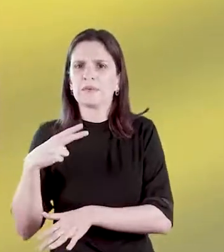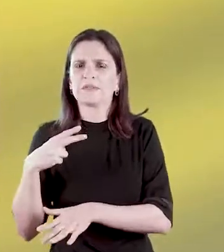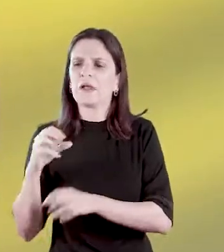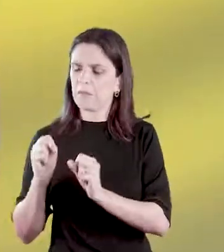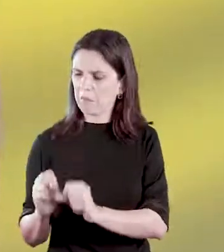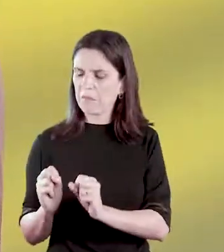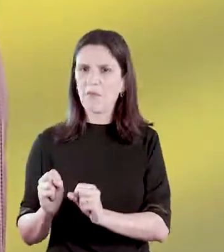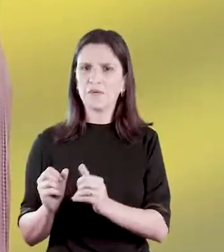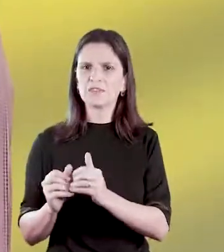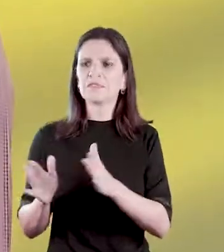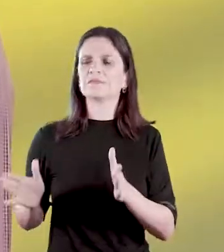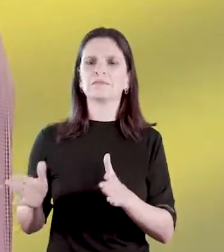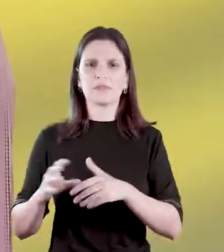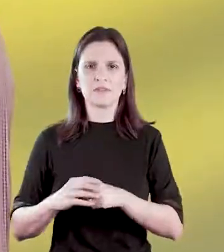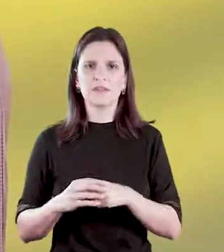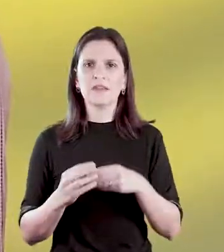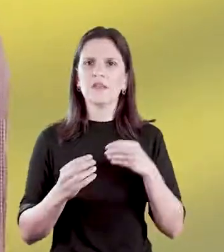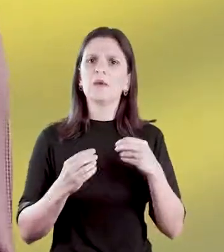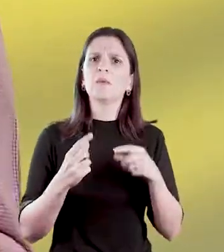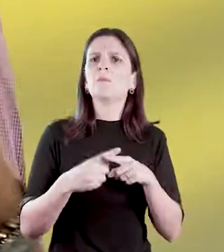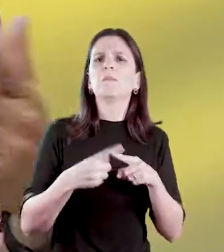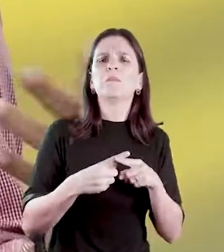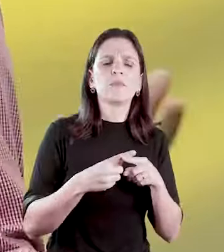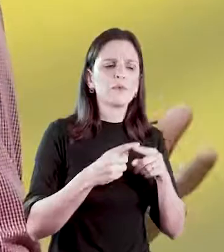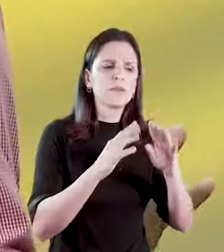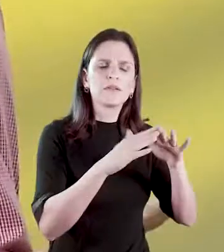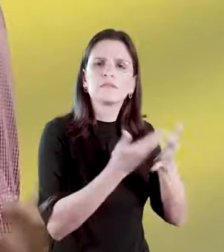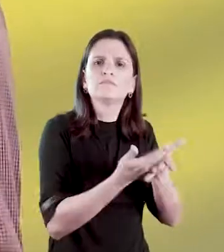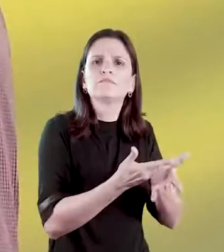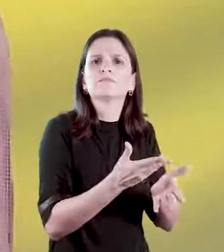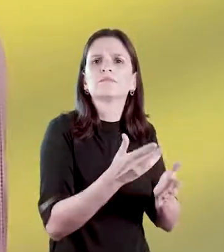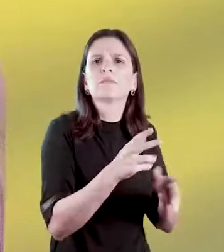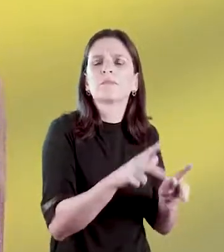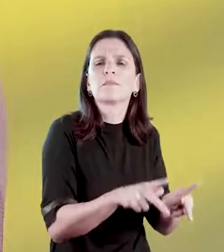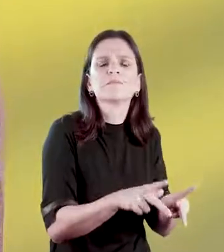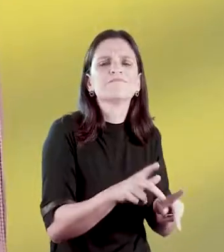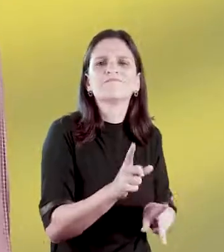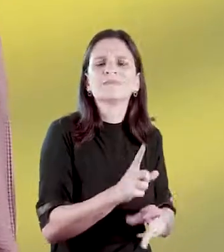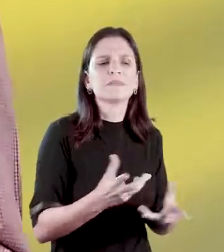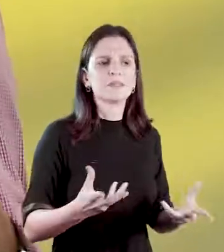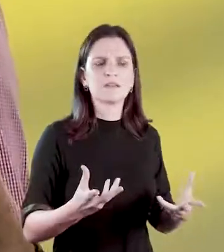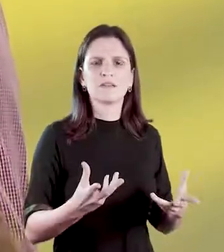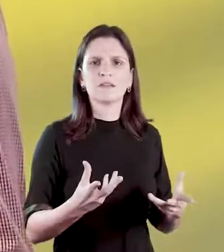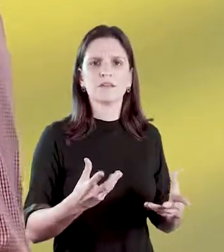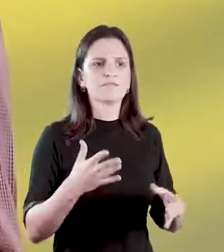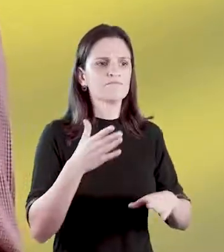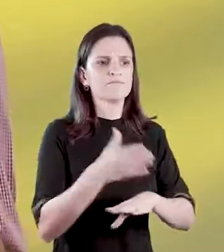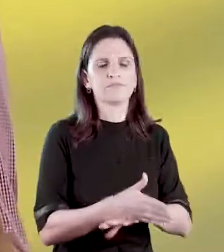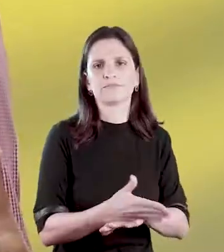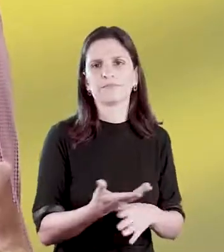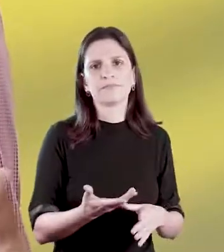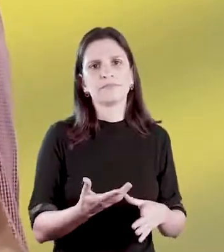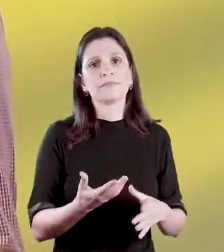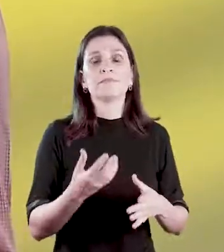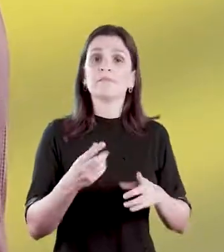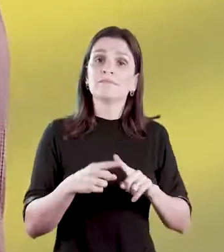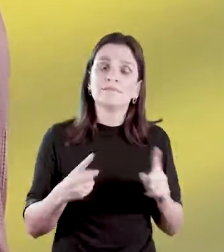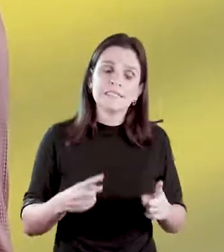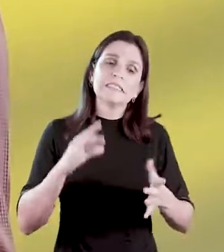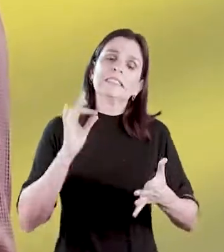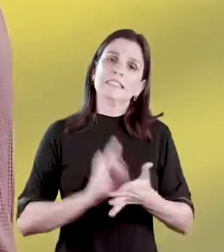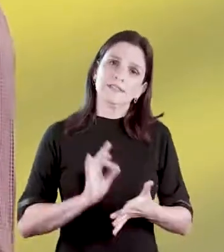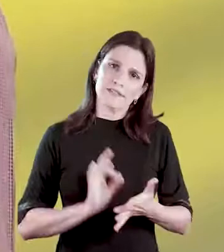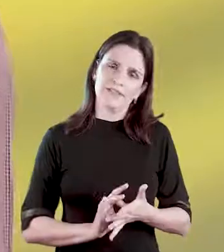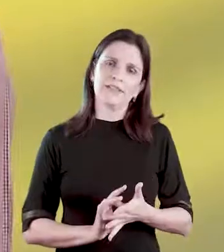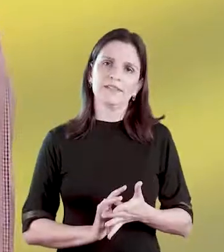essa diferença quem pode pagar tem uma uma uma escola tem uma um ambiente melhor é a realidade não